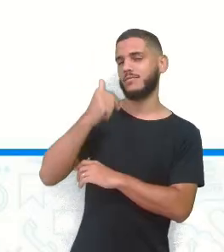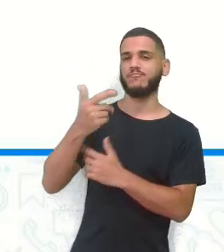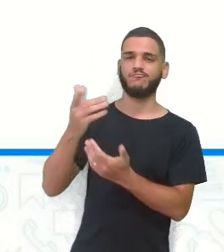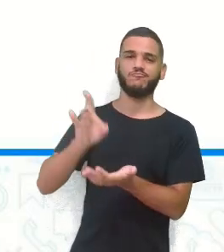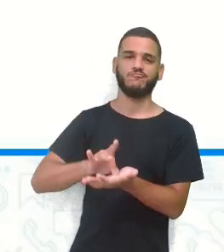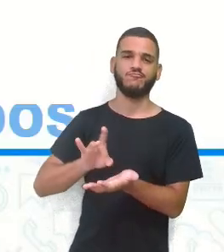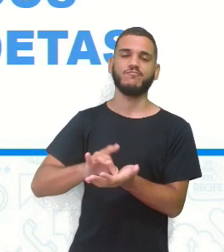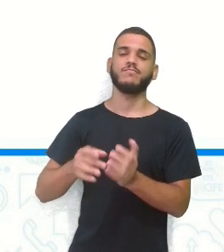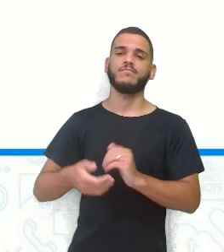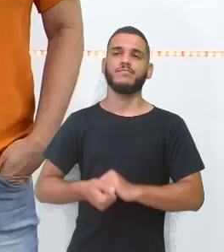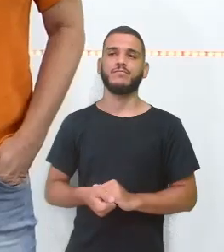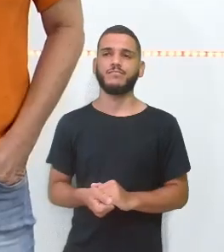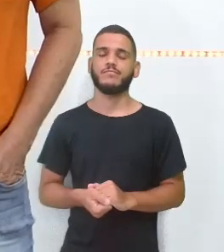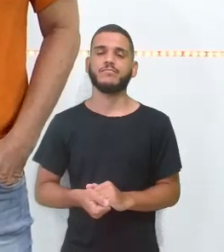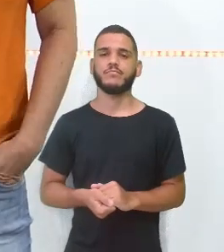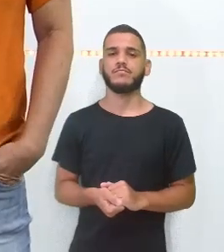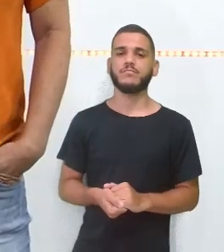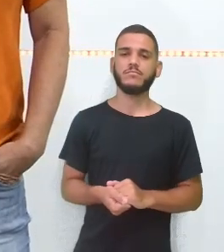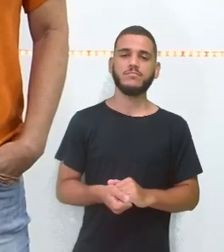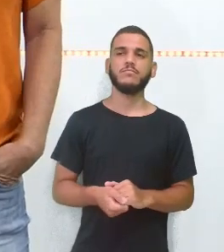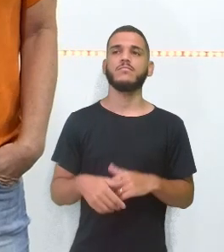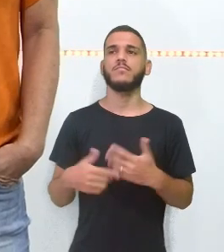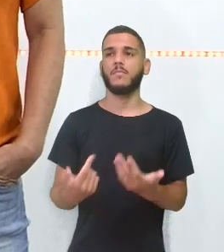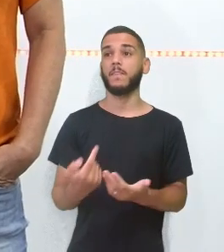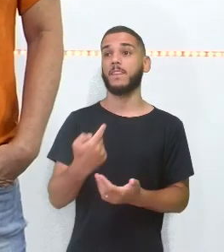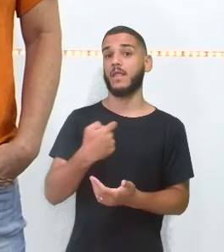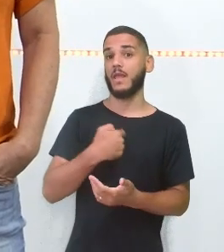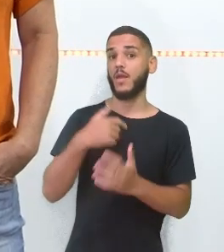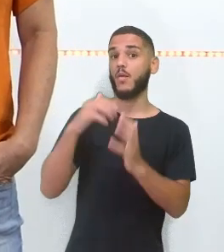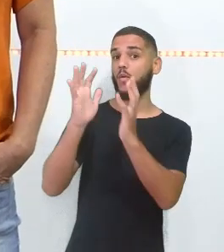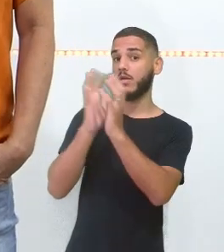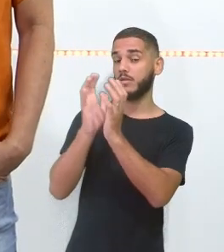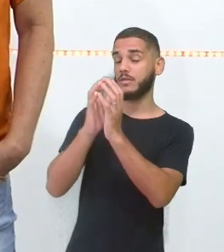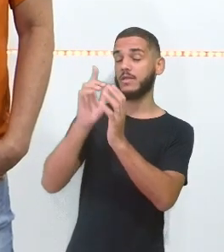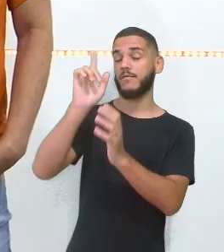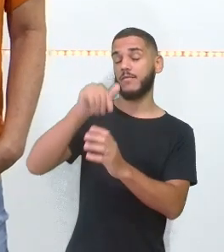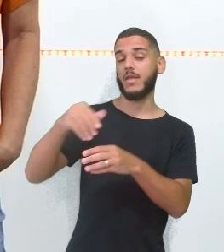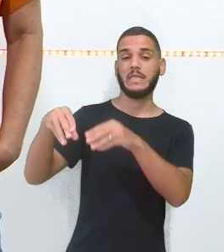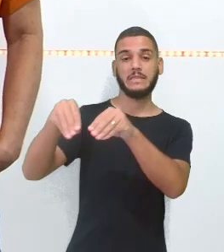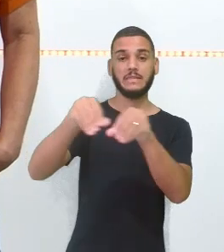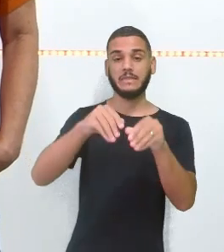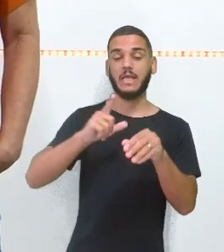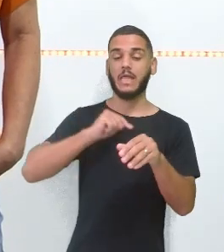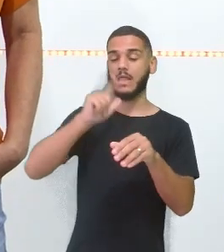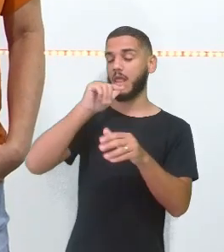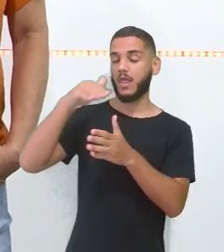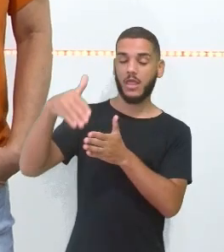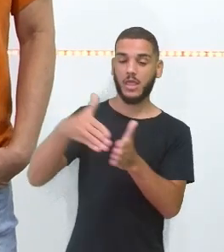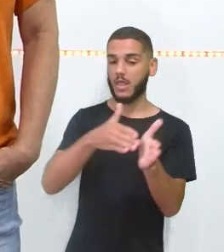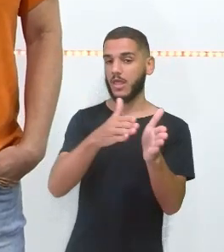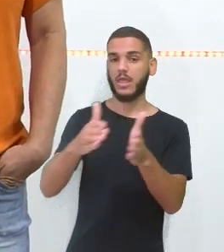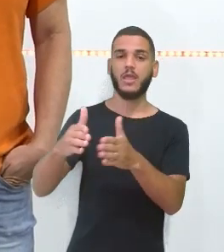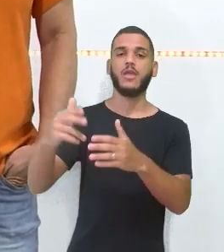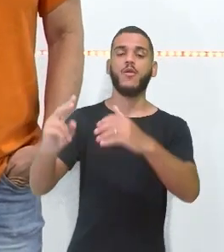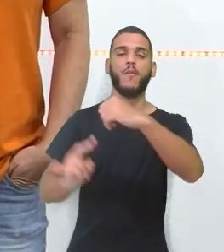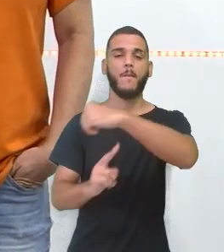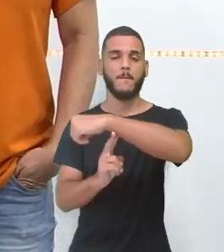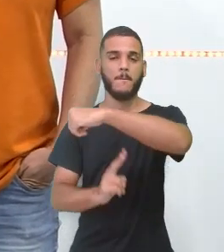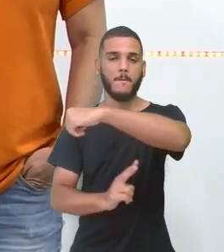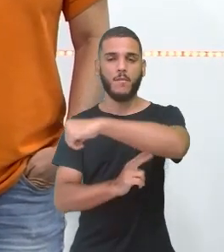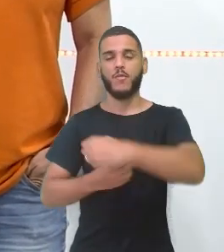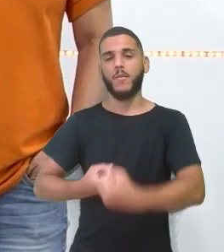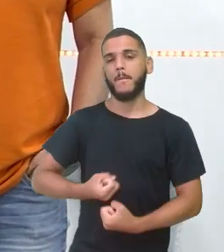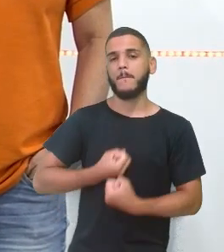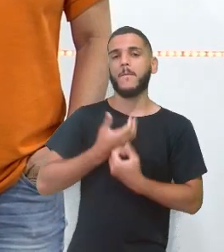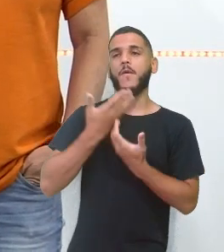muito lindo. Vamos lá. Eu sou Recife, terra dos rios, das pontes, dos poetas e dos canaviais. Vamos fazer